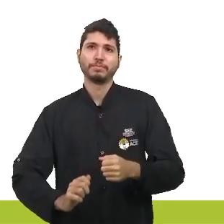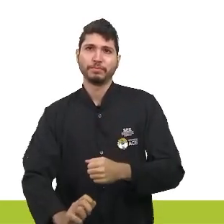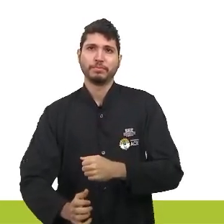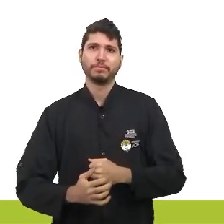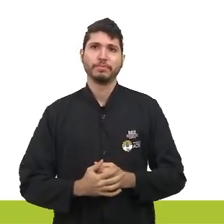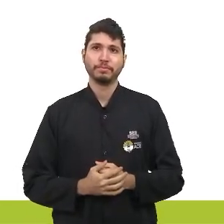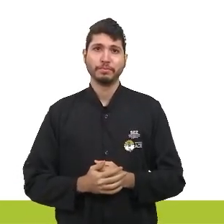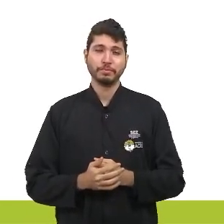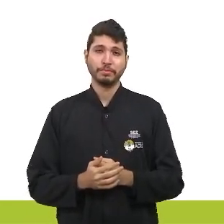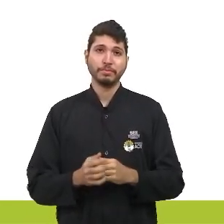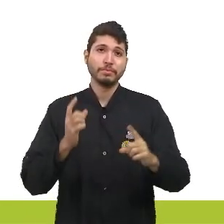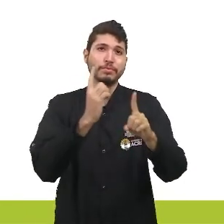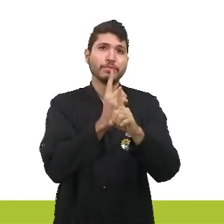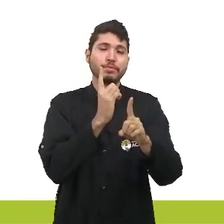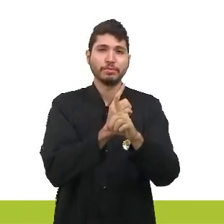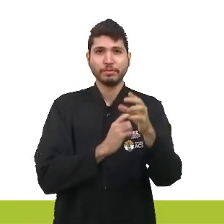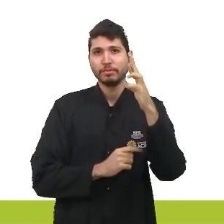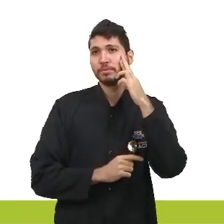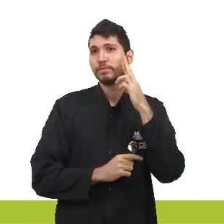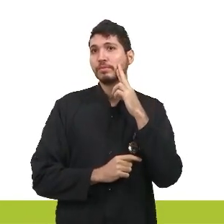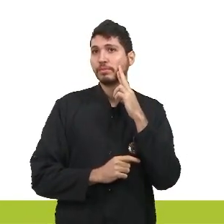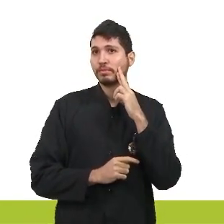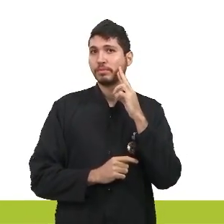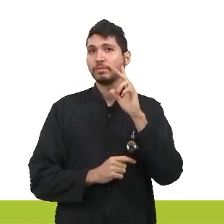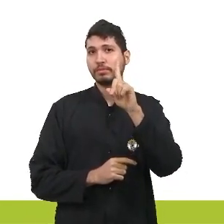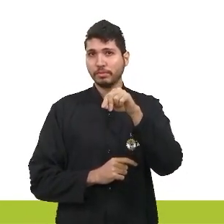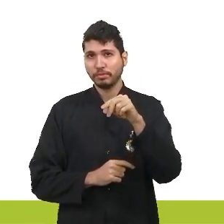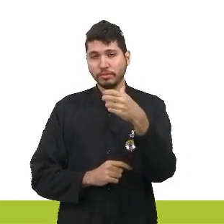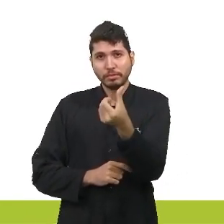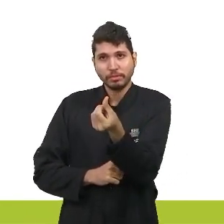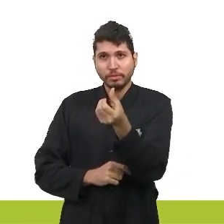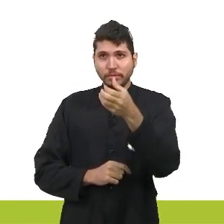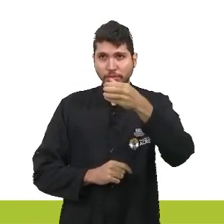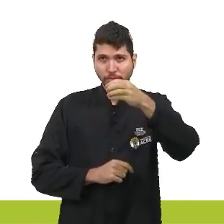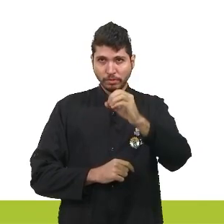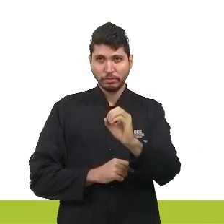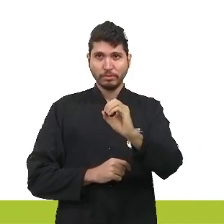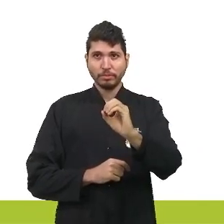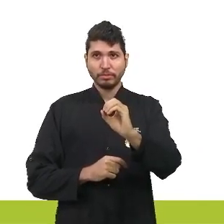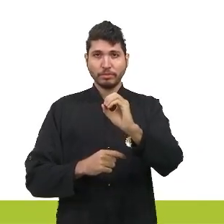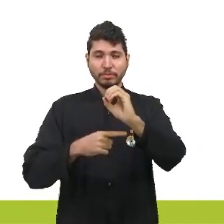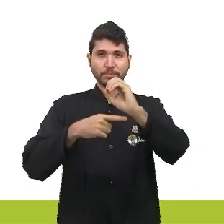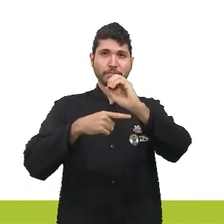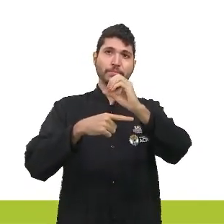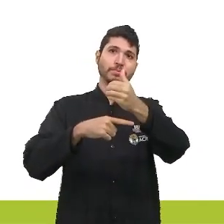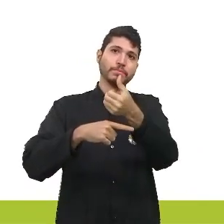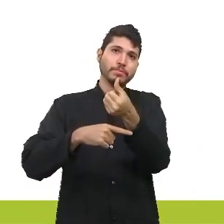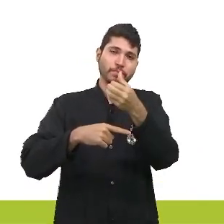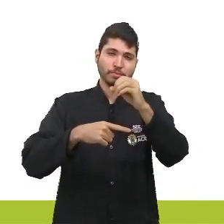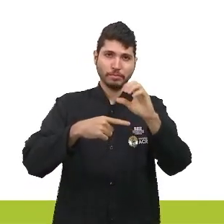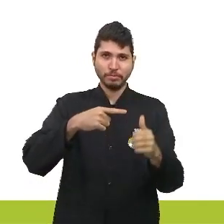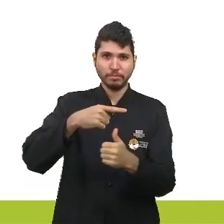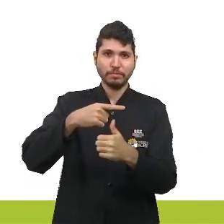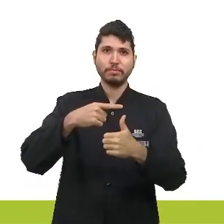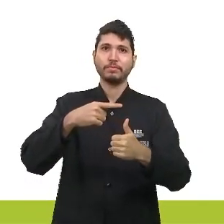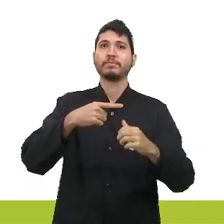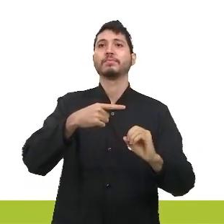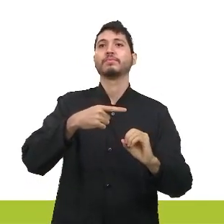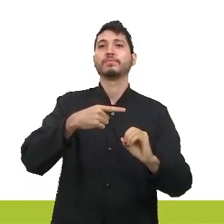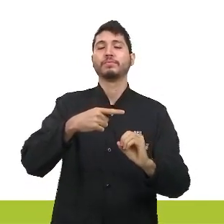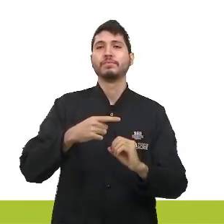60 para 110. Vamos ver a